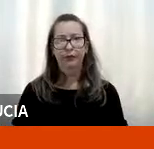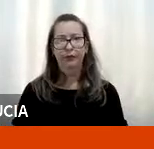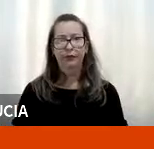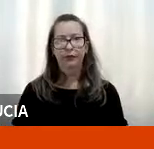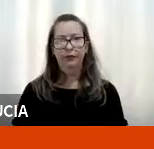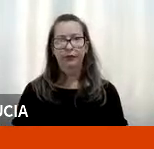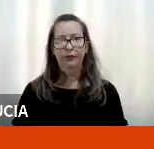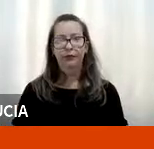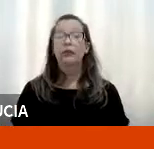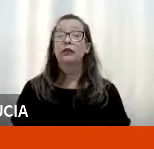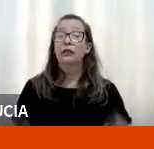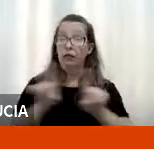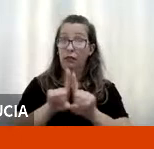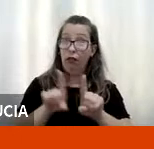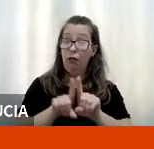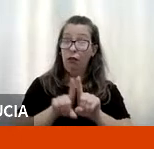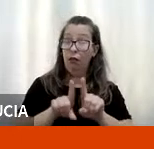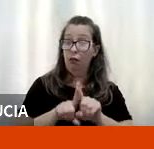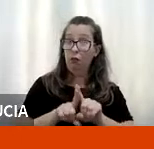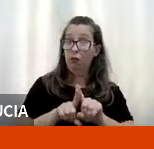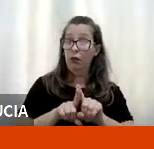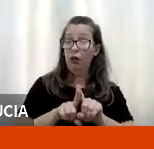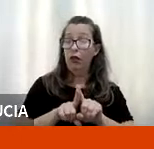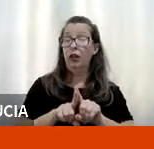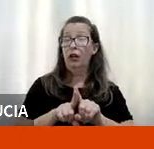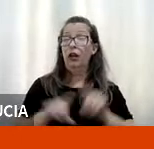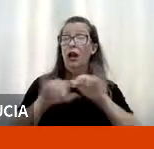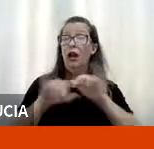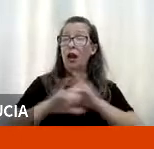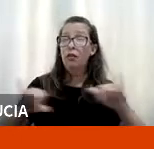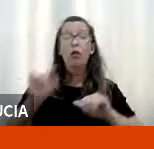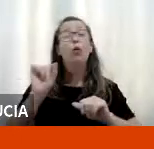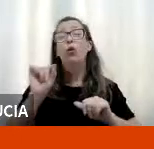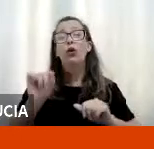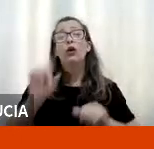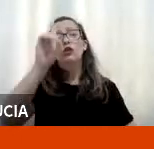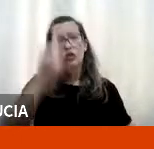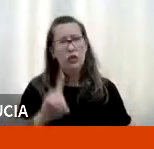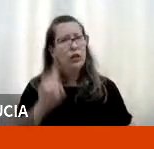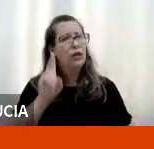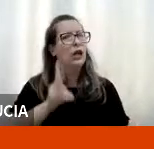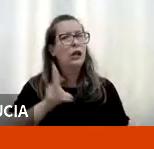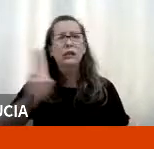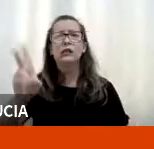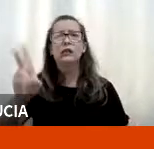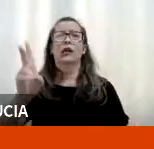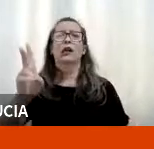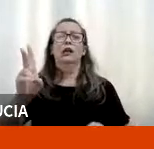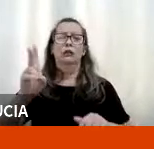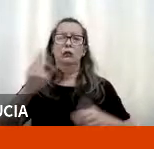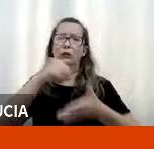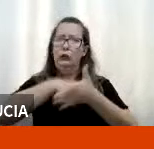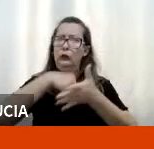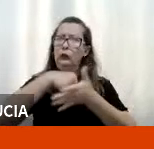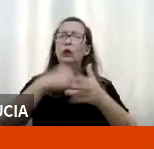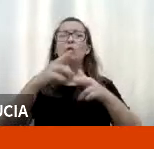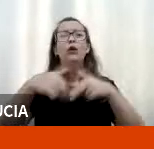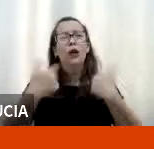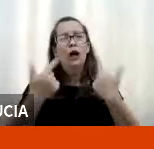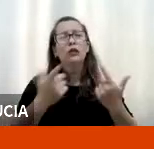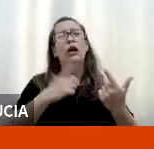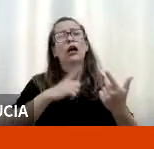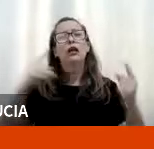Eles alertam que o direito está sempre em disputa, porque ele é tensionado pelas